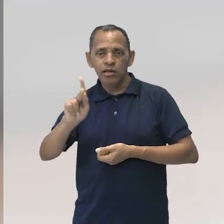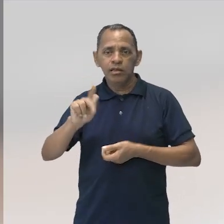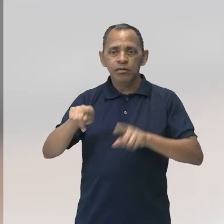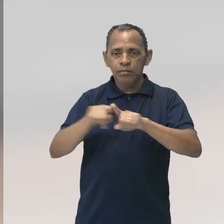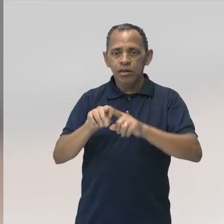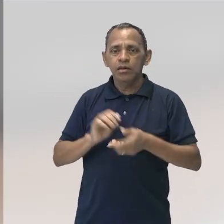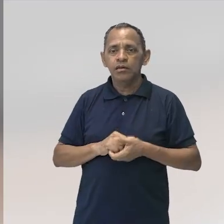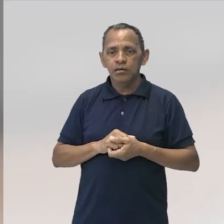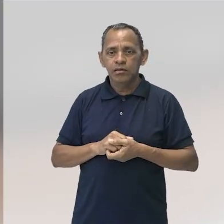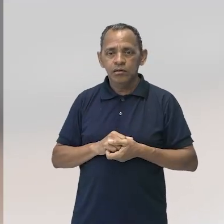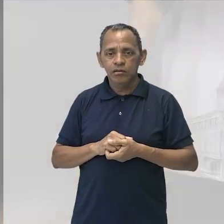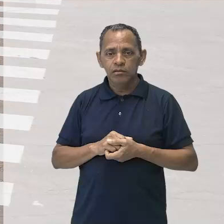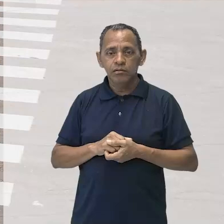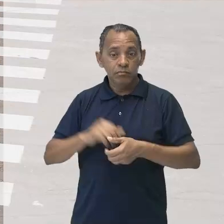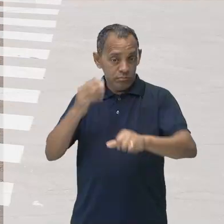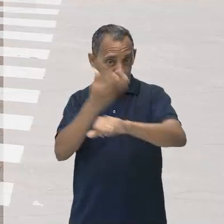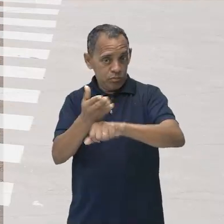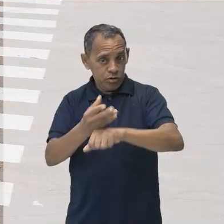hop.